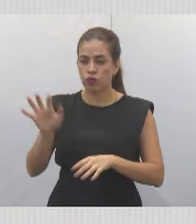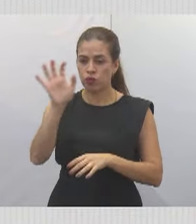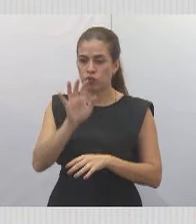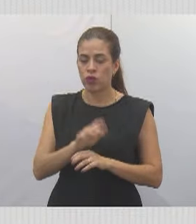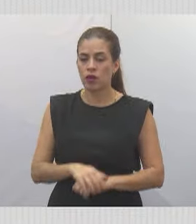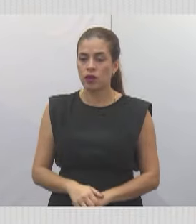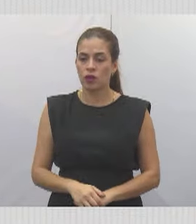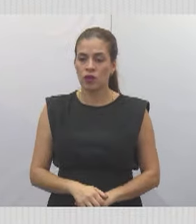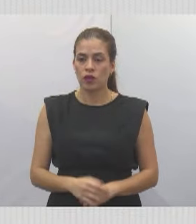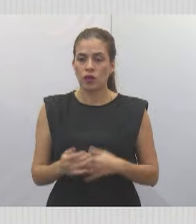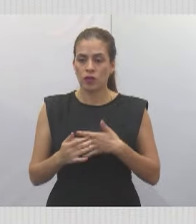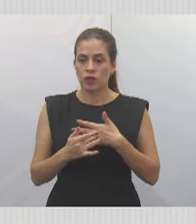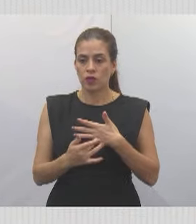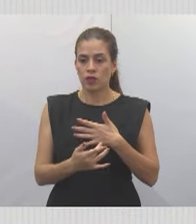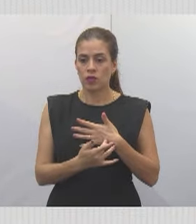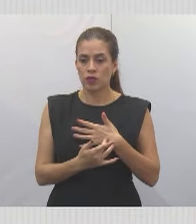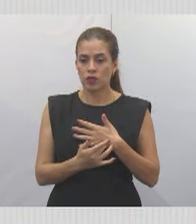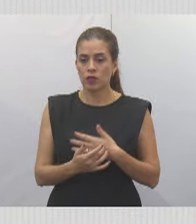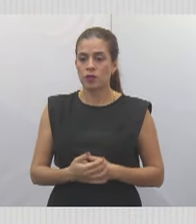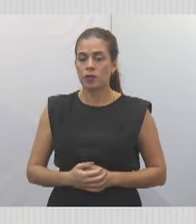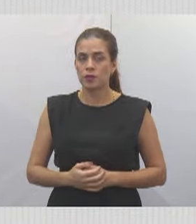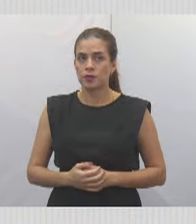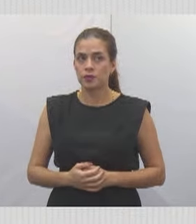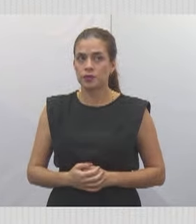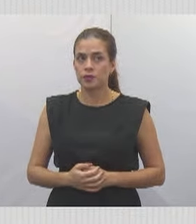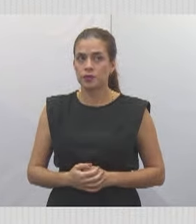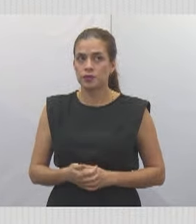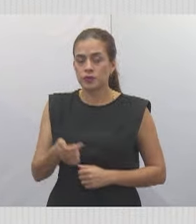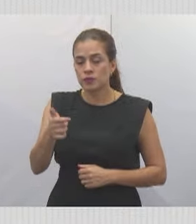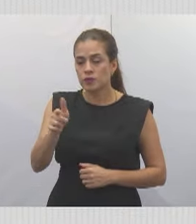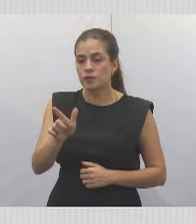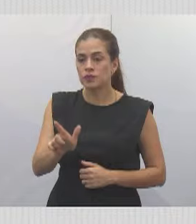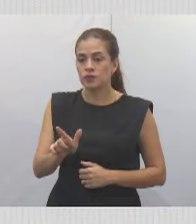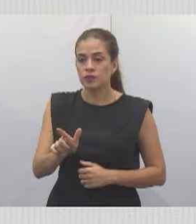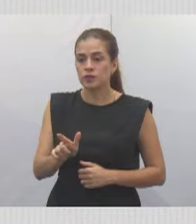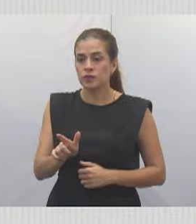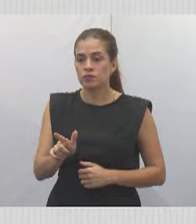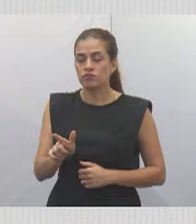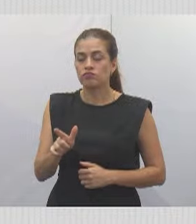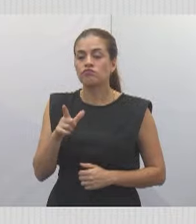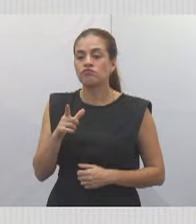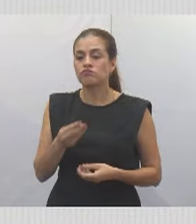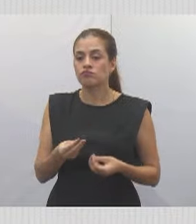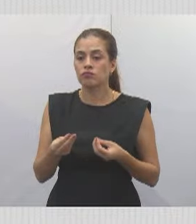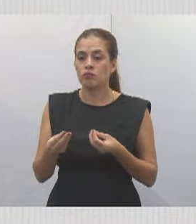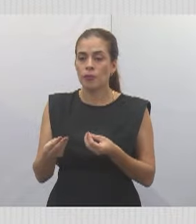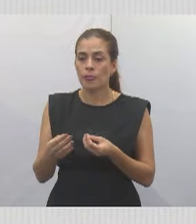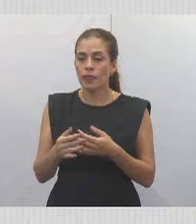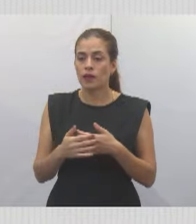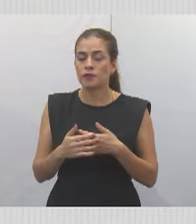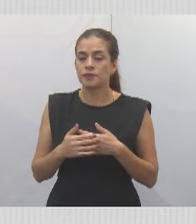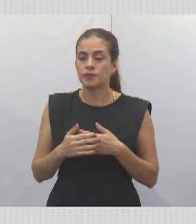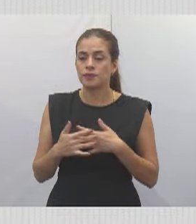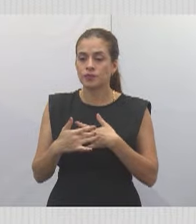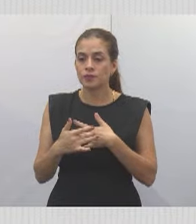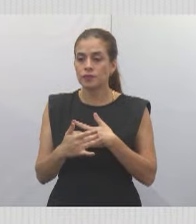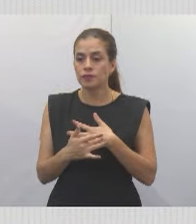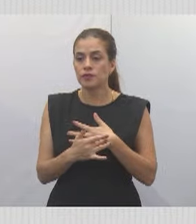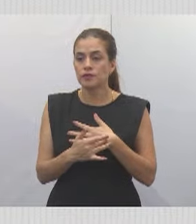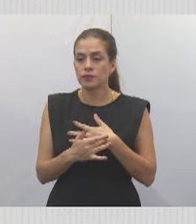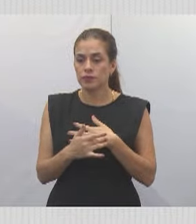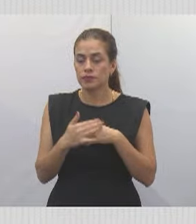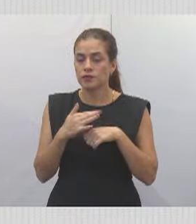Alguns exames. Então, mais uma vez, a gente tem a oferta dos exames de análises